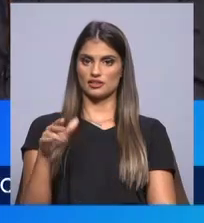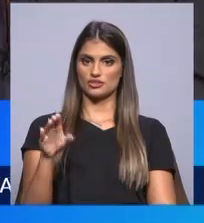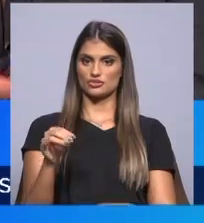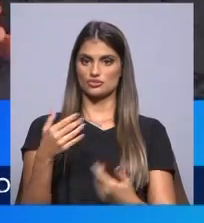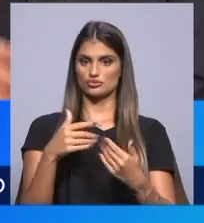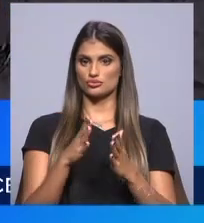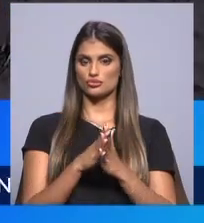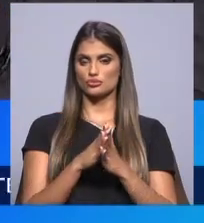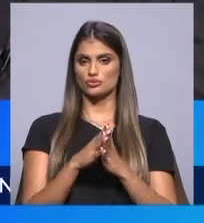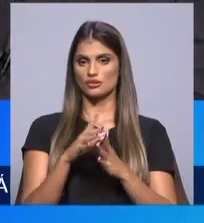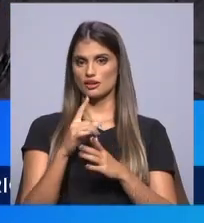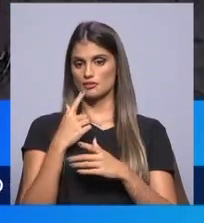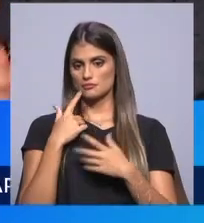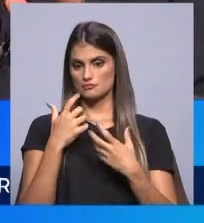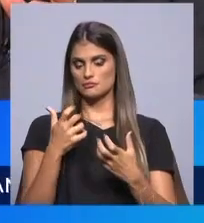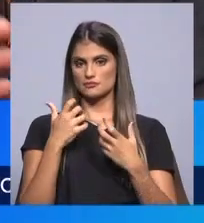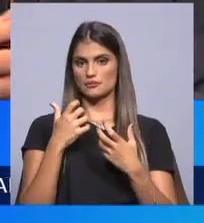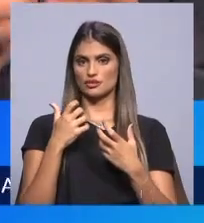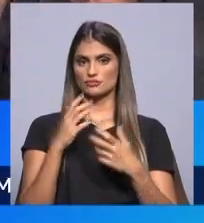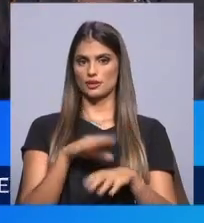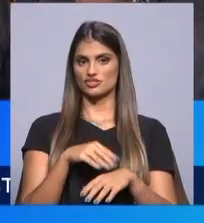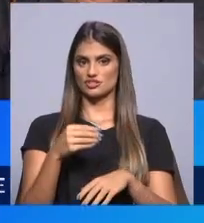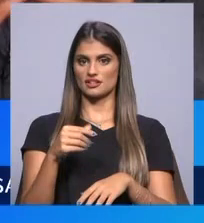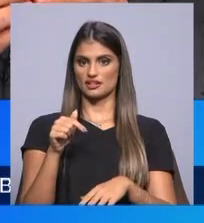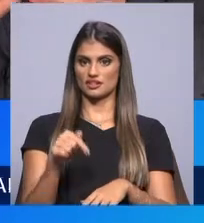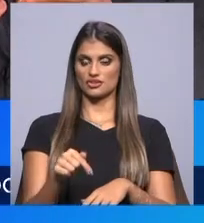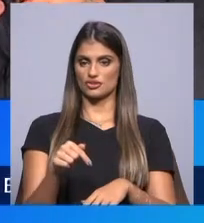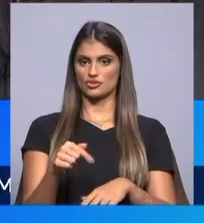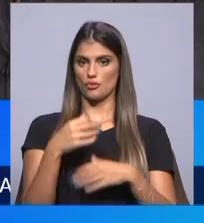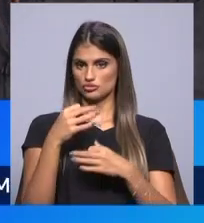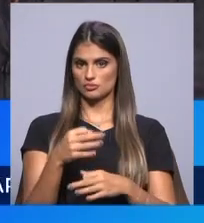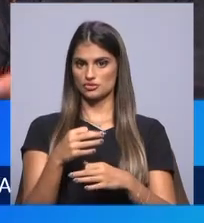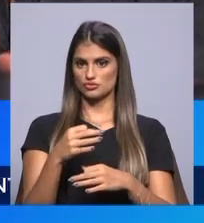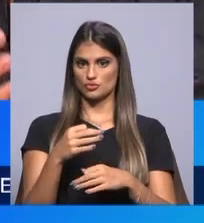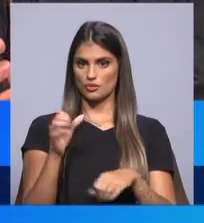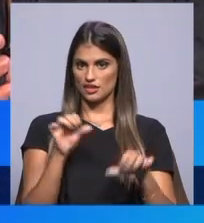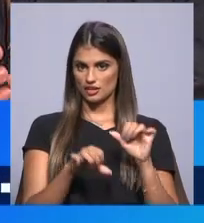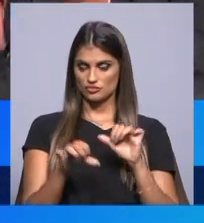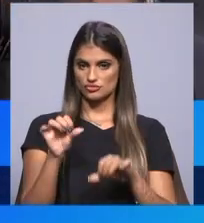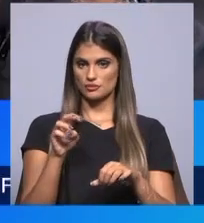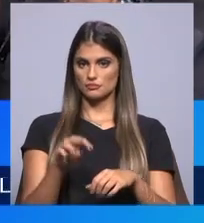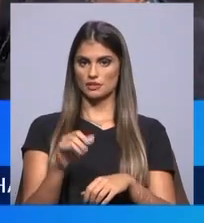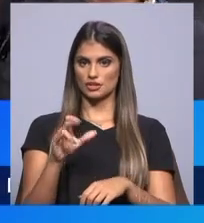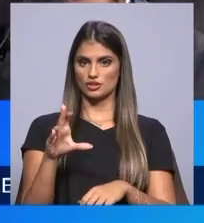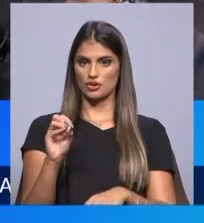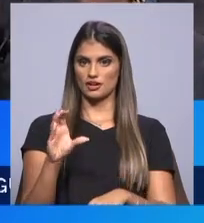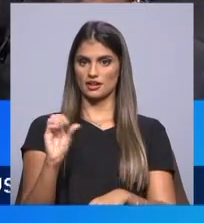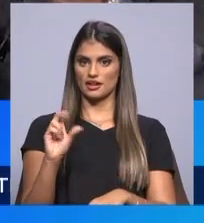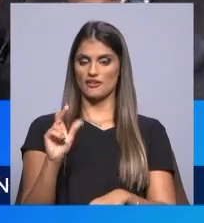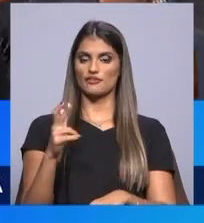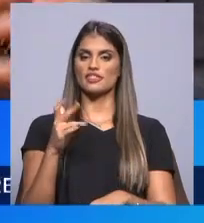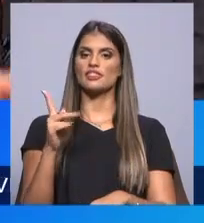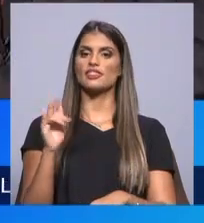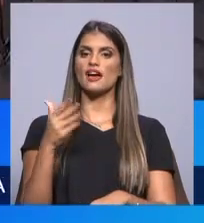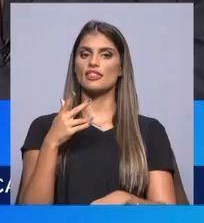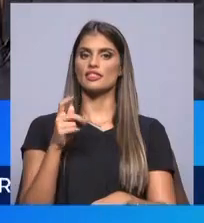com impacto mais tarde aqui na Terra. Por último, comportamento dos líquidos em microgravidade. Nós sabemos como é que os